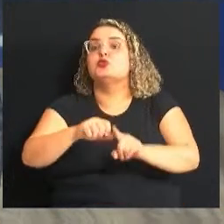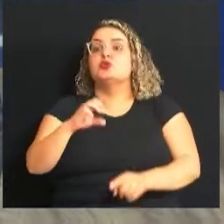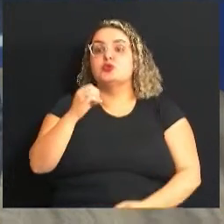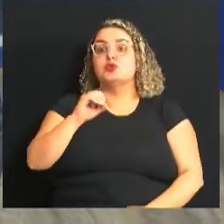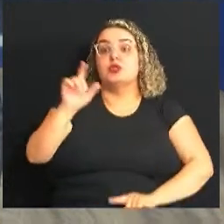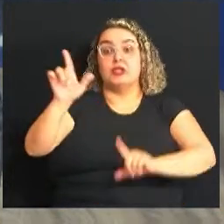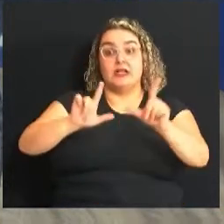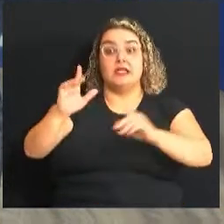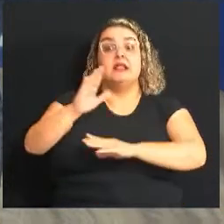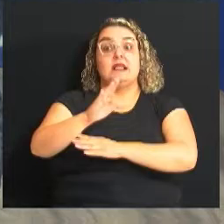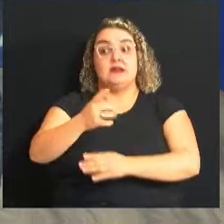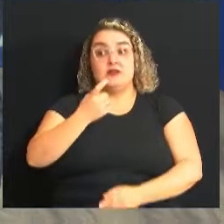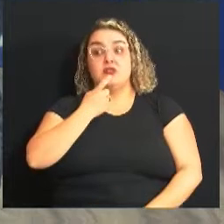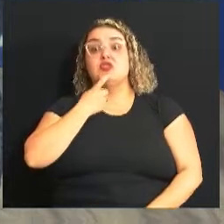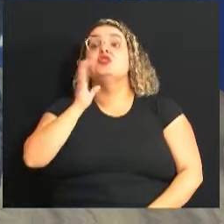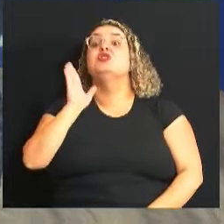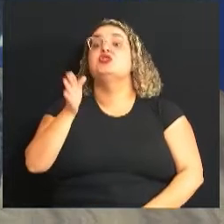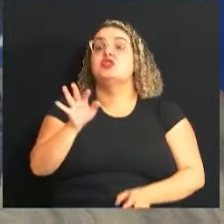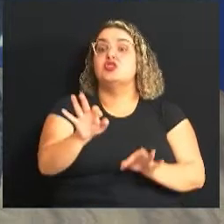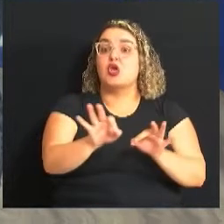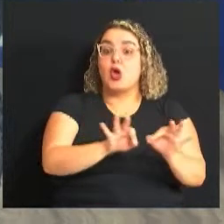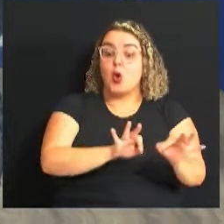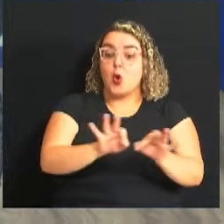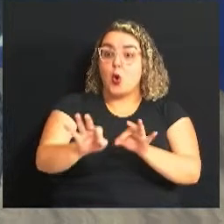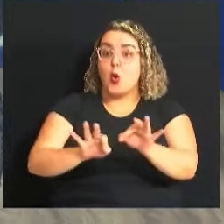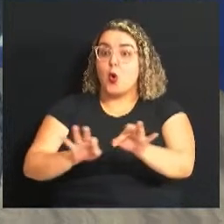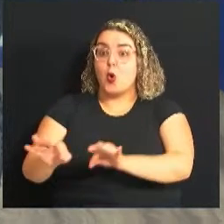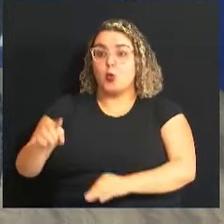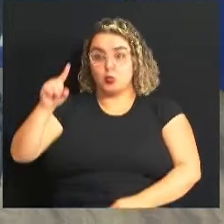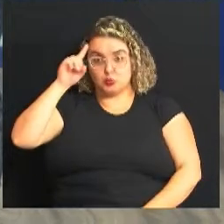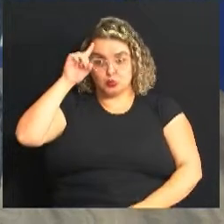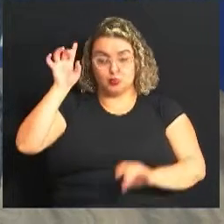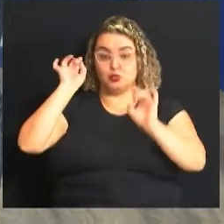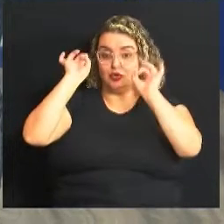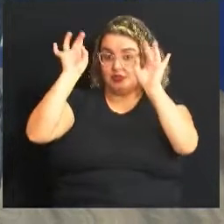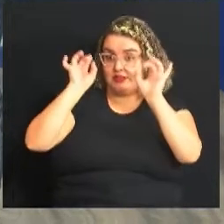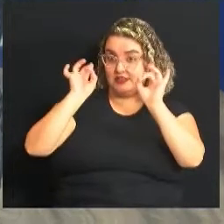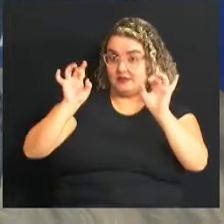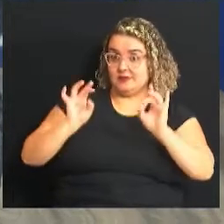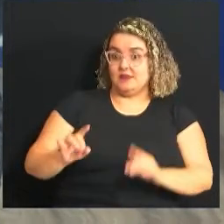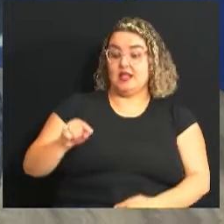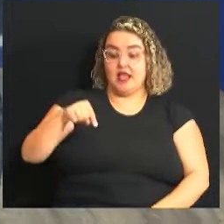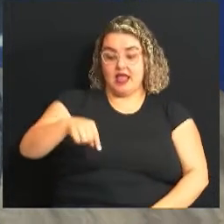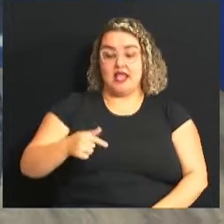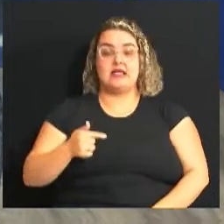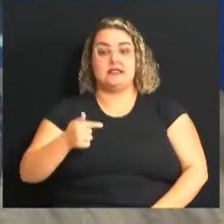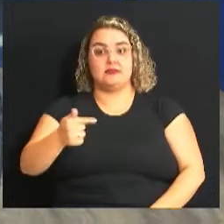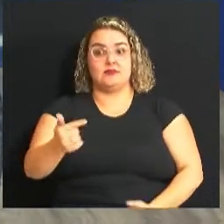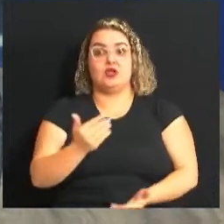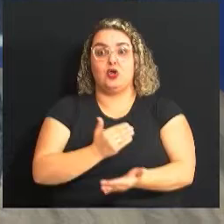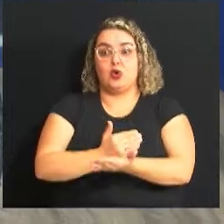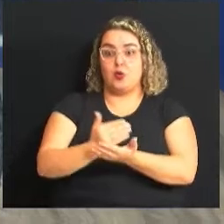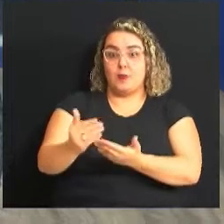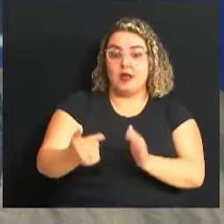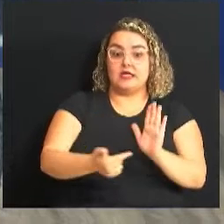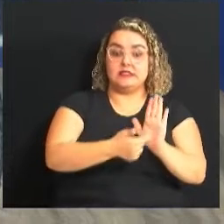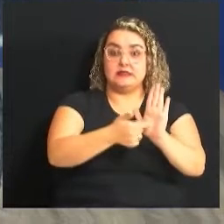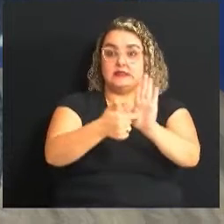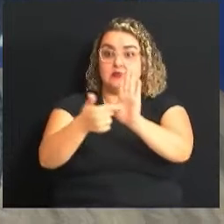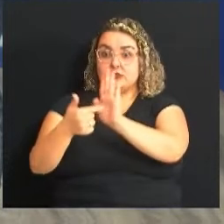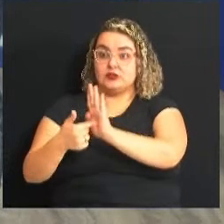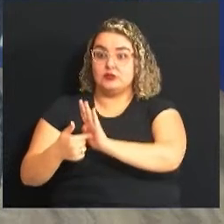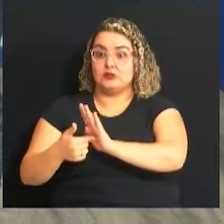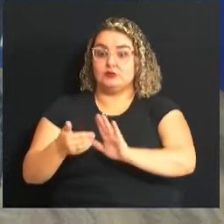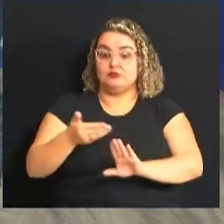Câmara Campinas já preparando um dia especial. Essa semana a gente já começa a mostrar também os